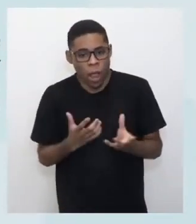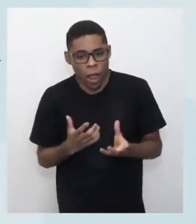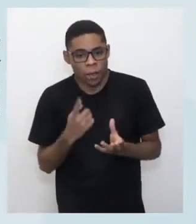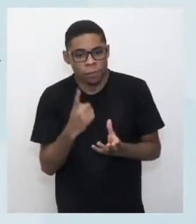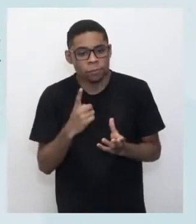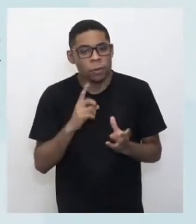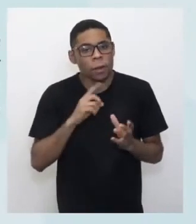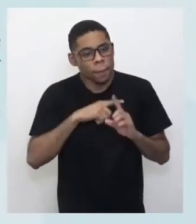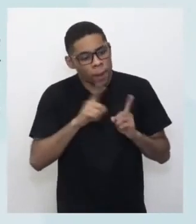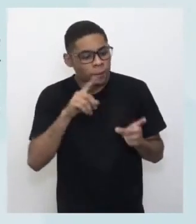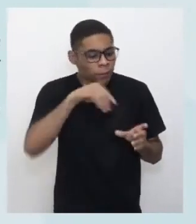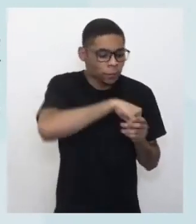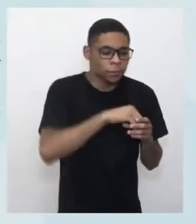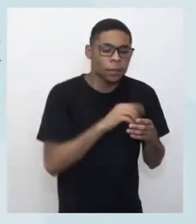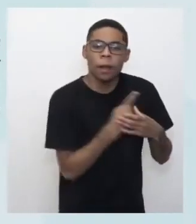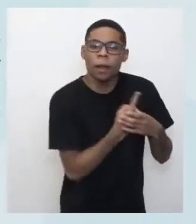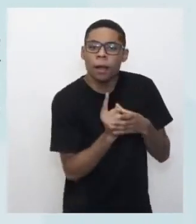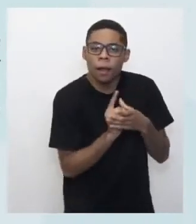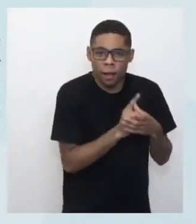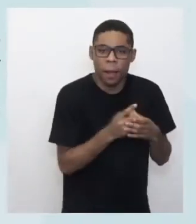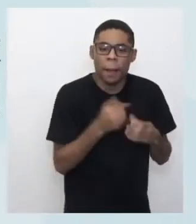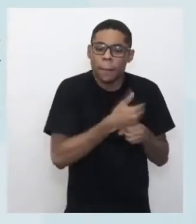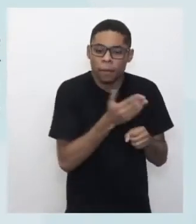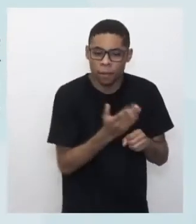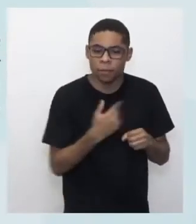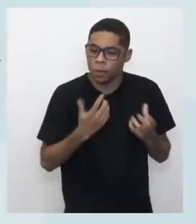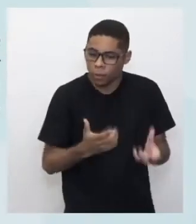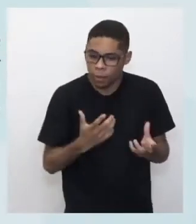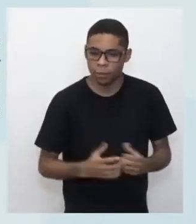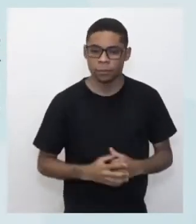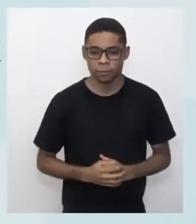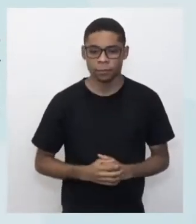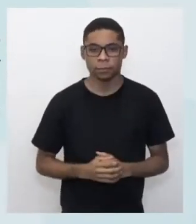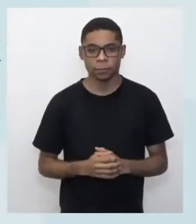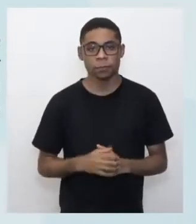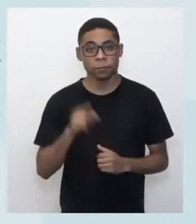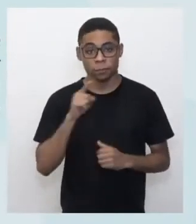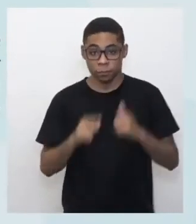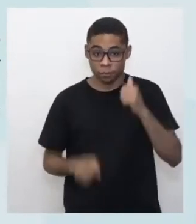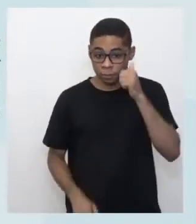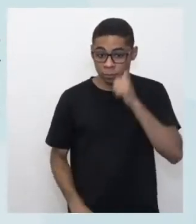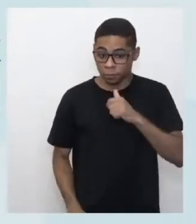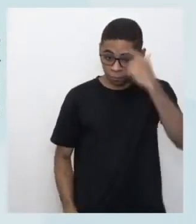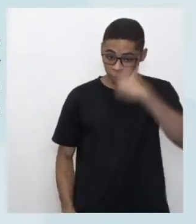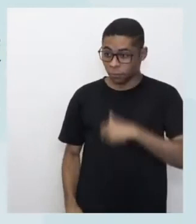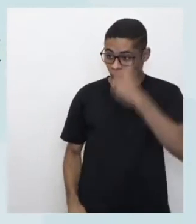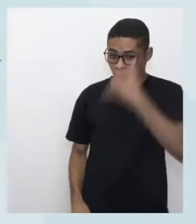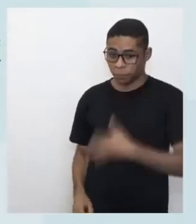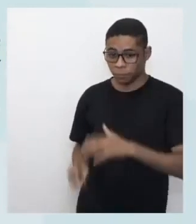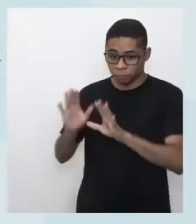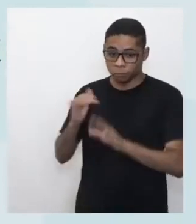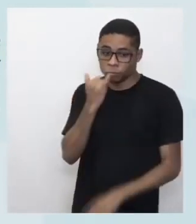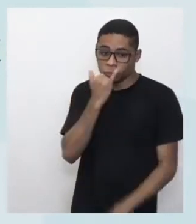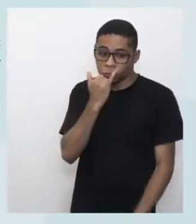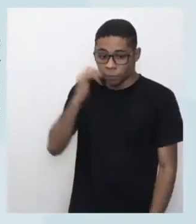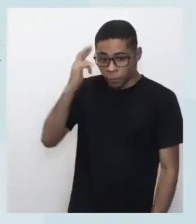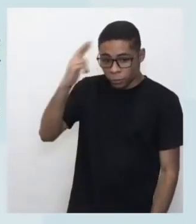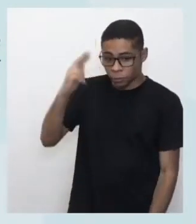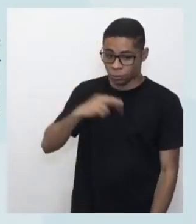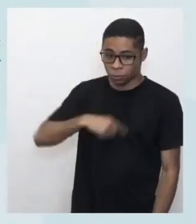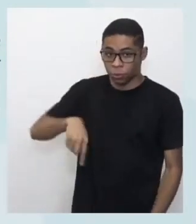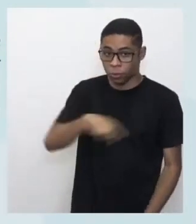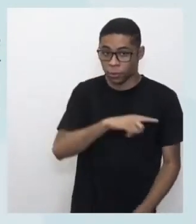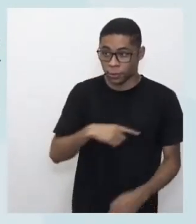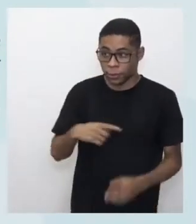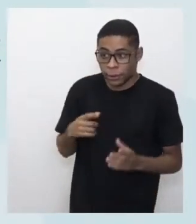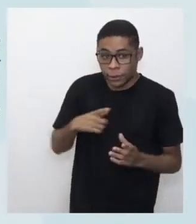com fritas, por favor. The librarian says. A bibliotecária diz. Sir, you know you are in a library, right? Senhor,